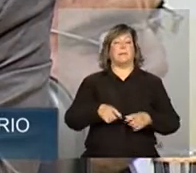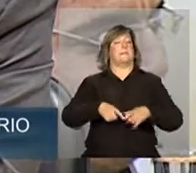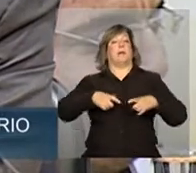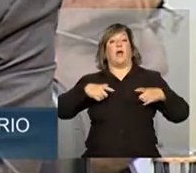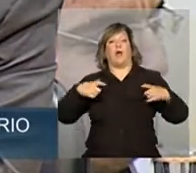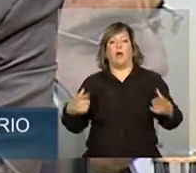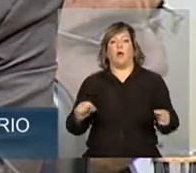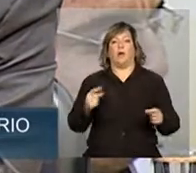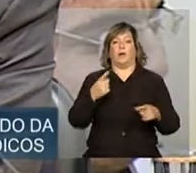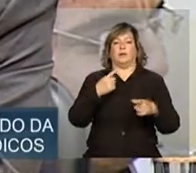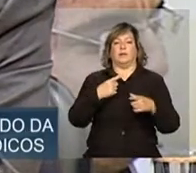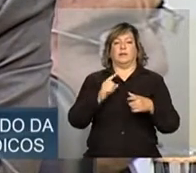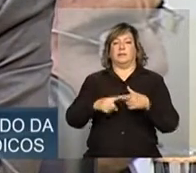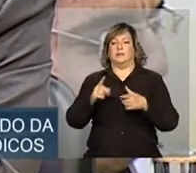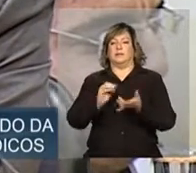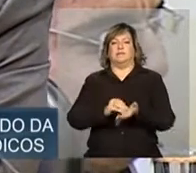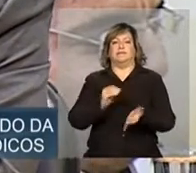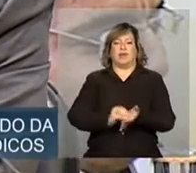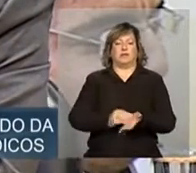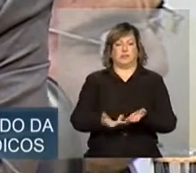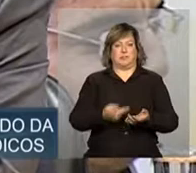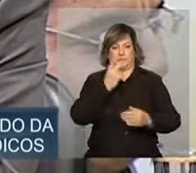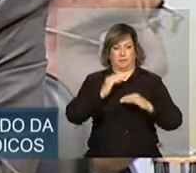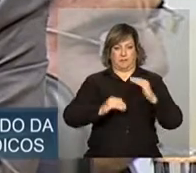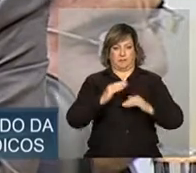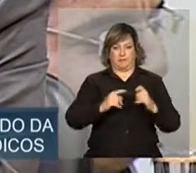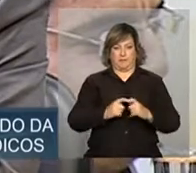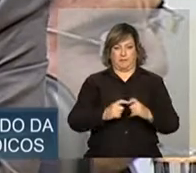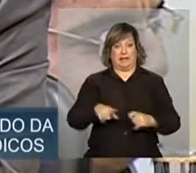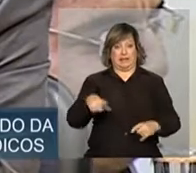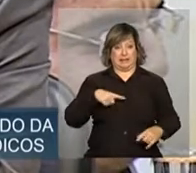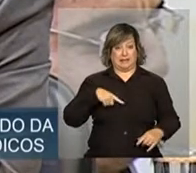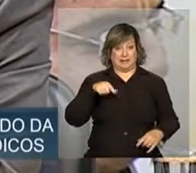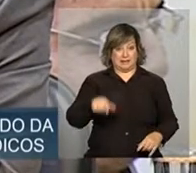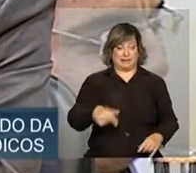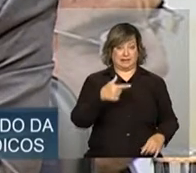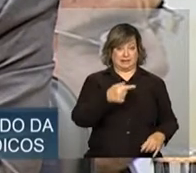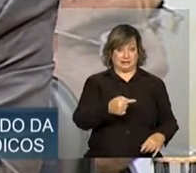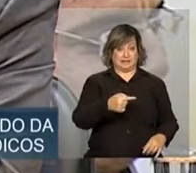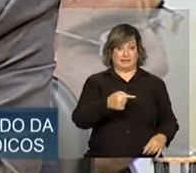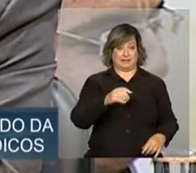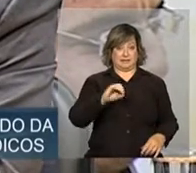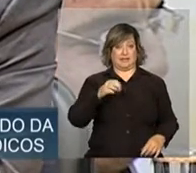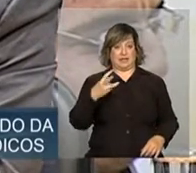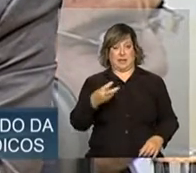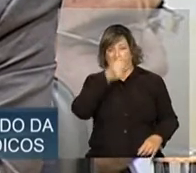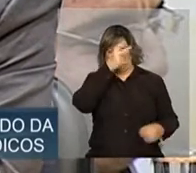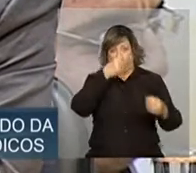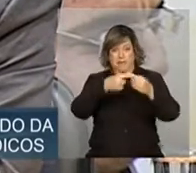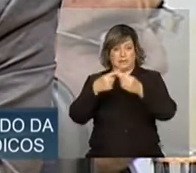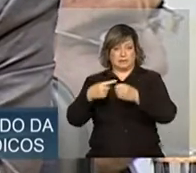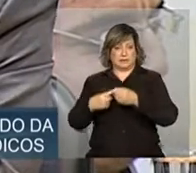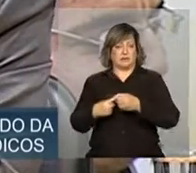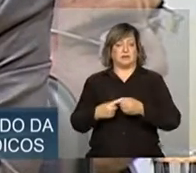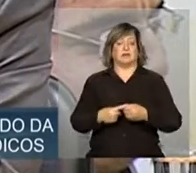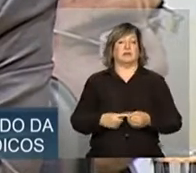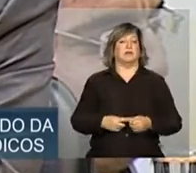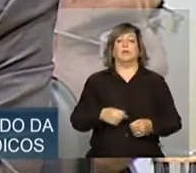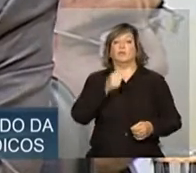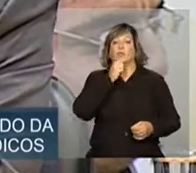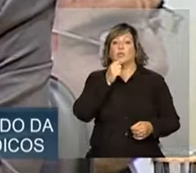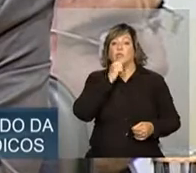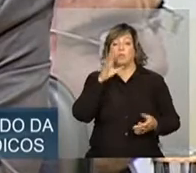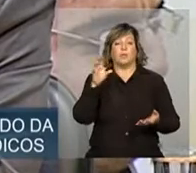profissionais médicos desses 1557 703 municípios não foram captados nenhum